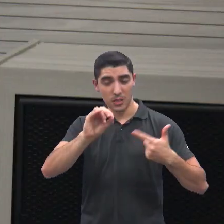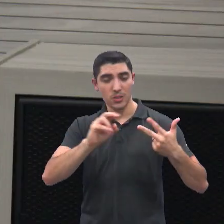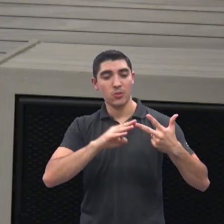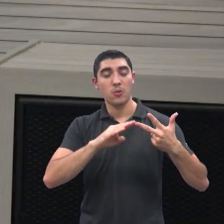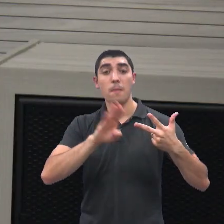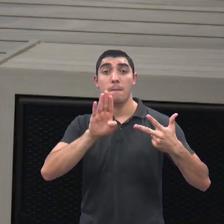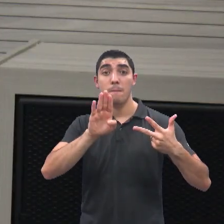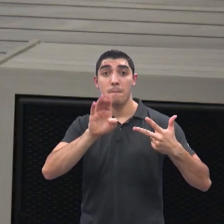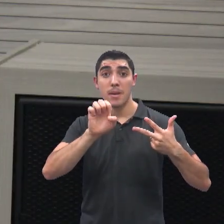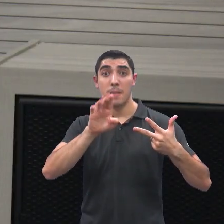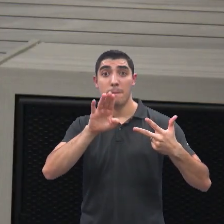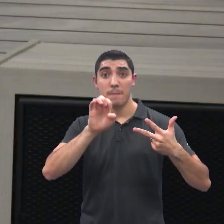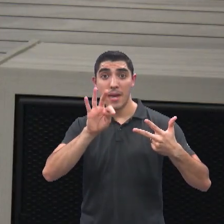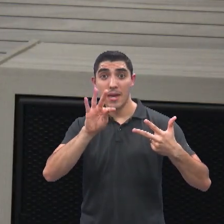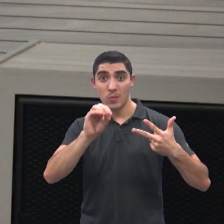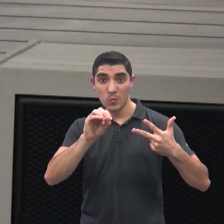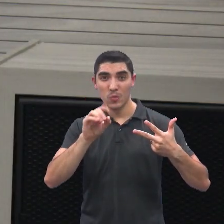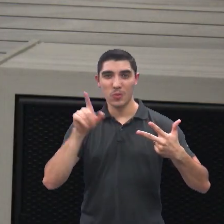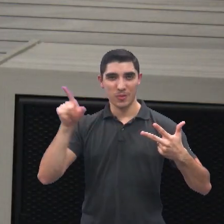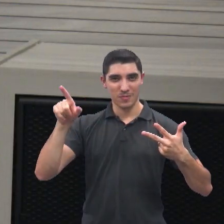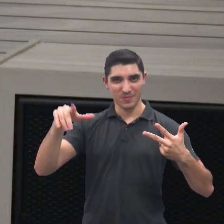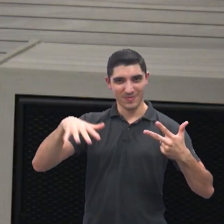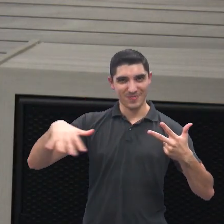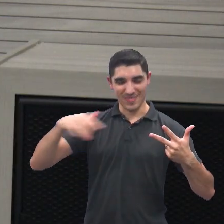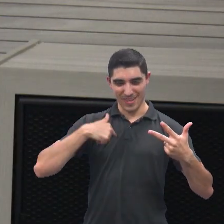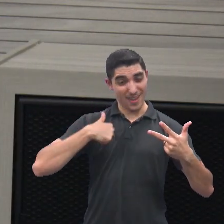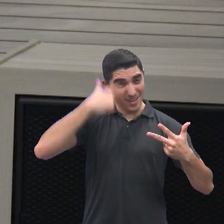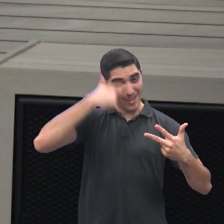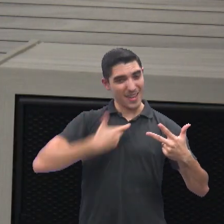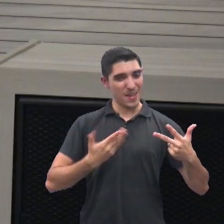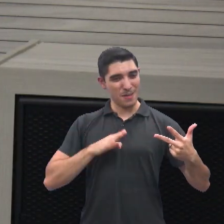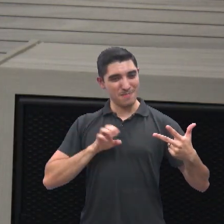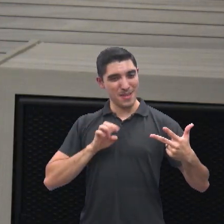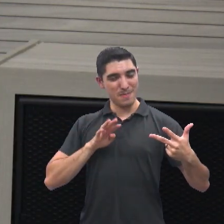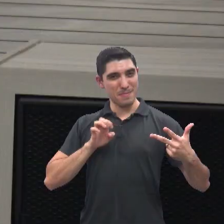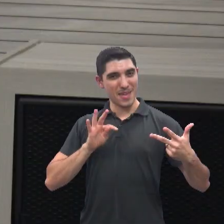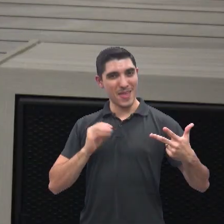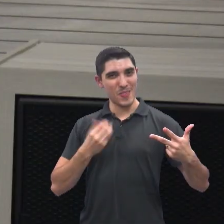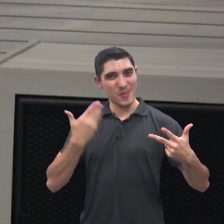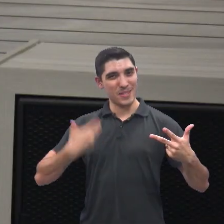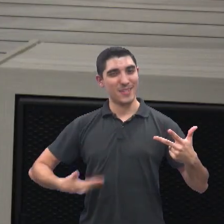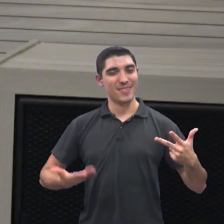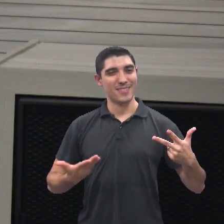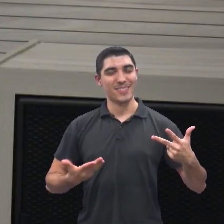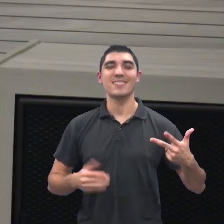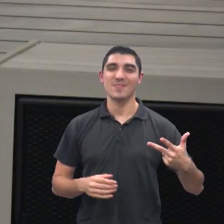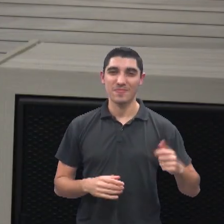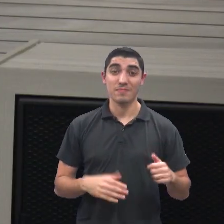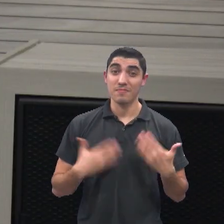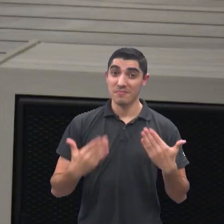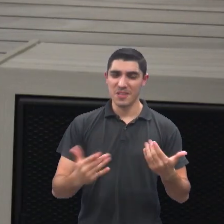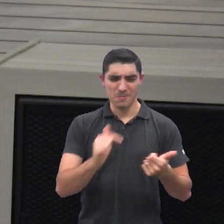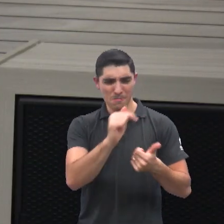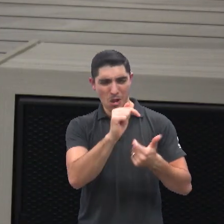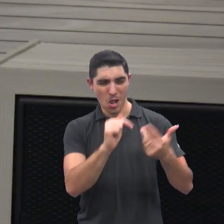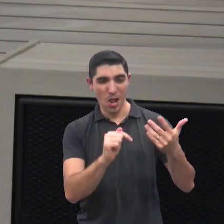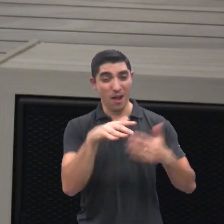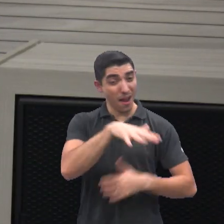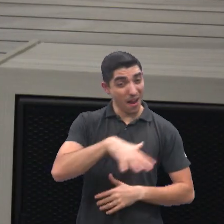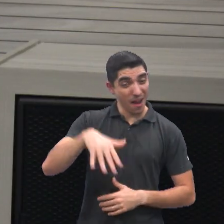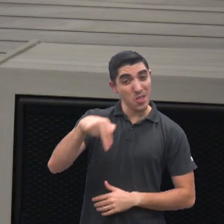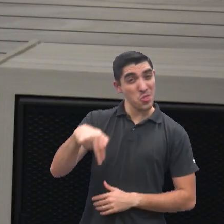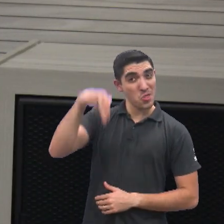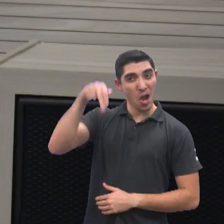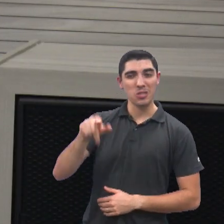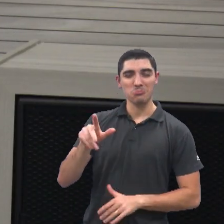né? Bebeto lá da Vila Sinhá, Bebeto. Então, realmente Zona Norte muito bem